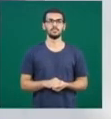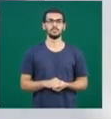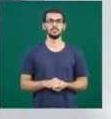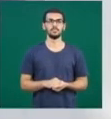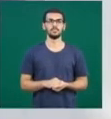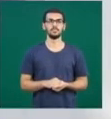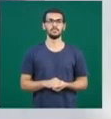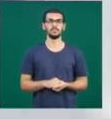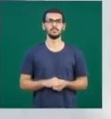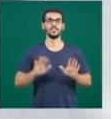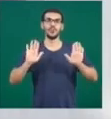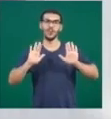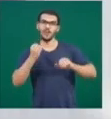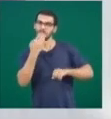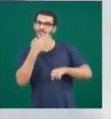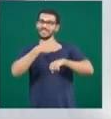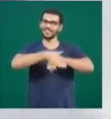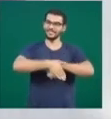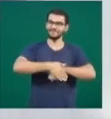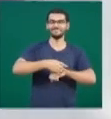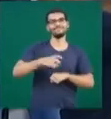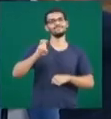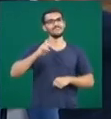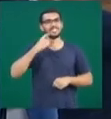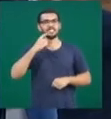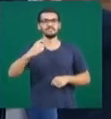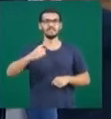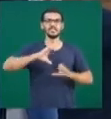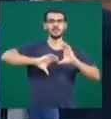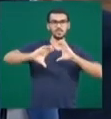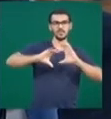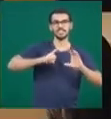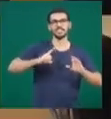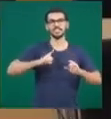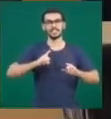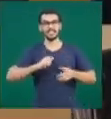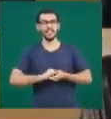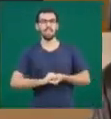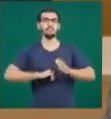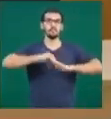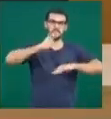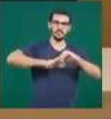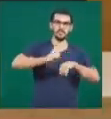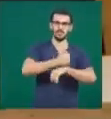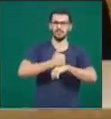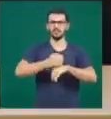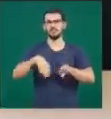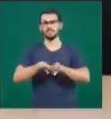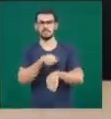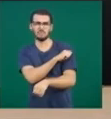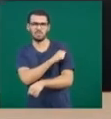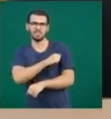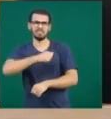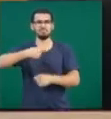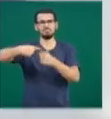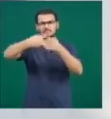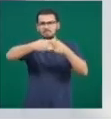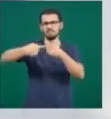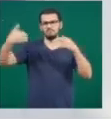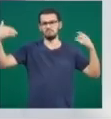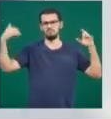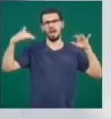Olá, boa noite. Quinta semana de comunicação reúne profissionais e estudantes de outras cidades. Nossa equipe foi conferir a